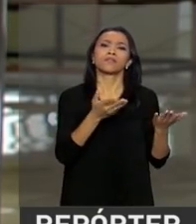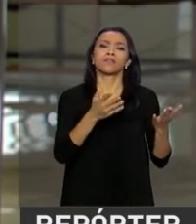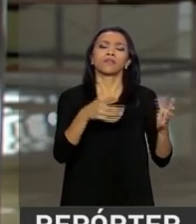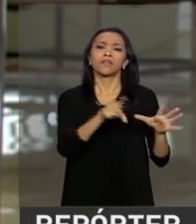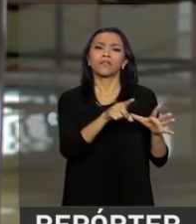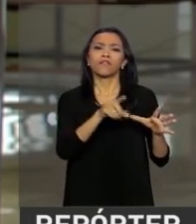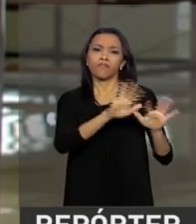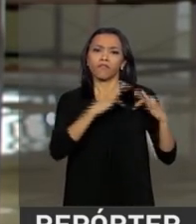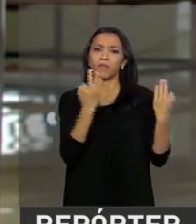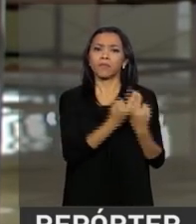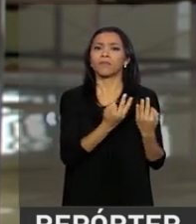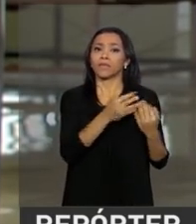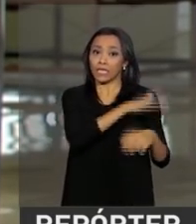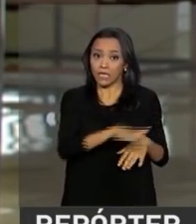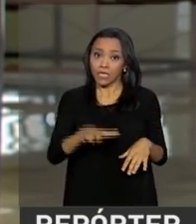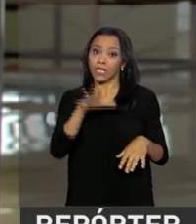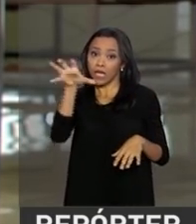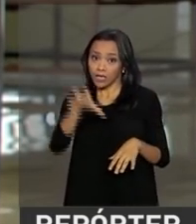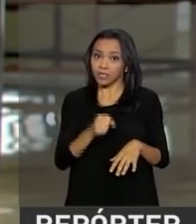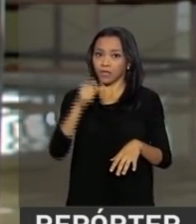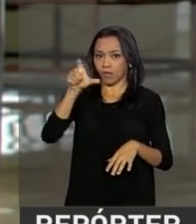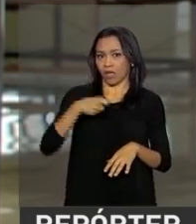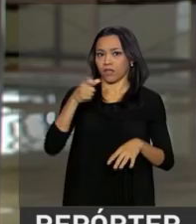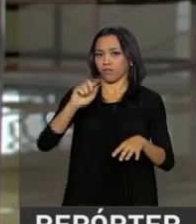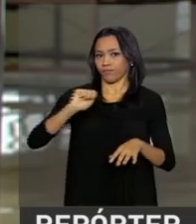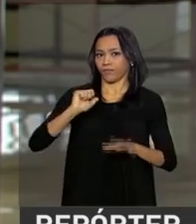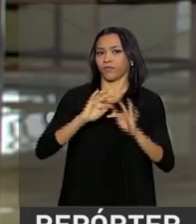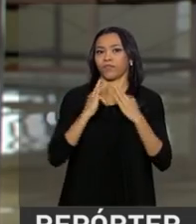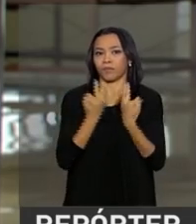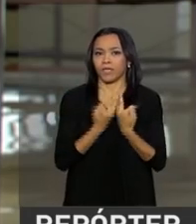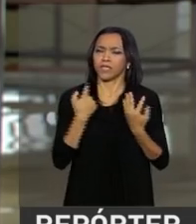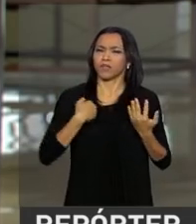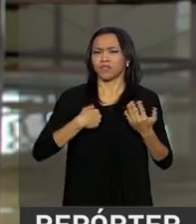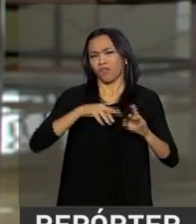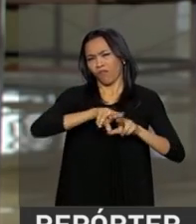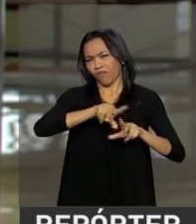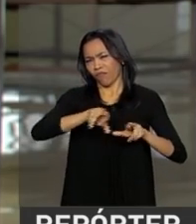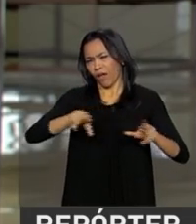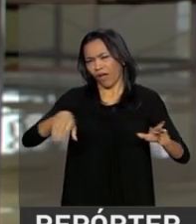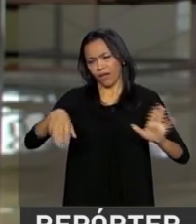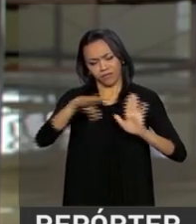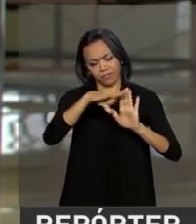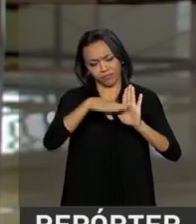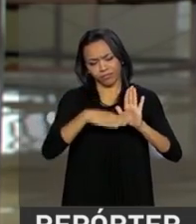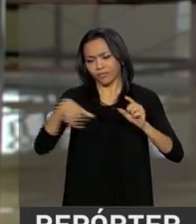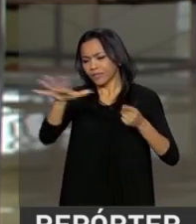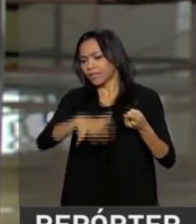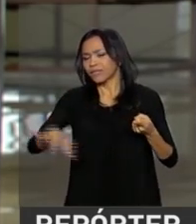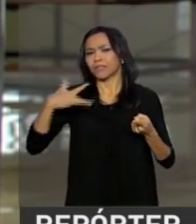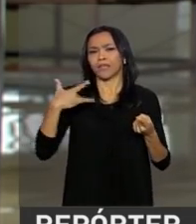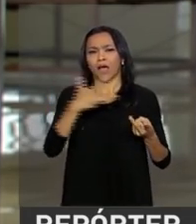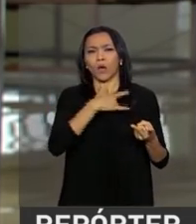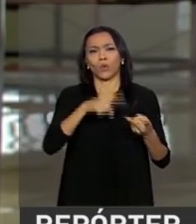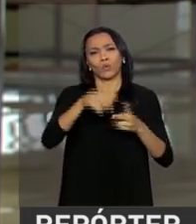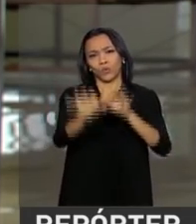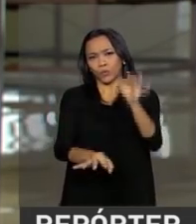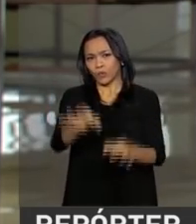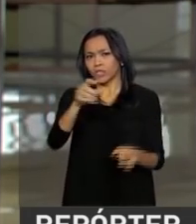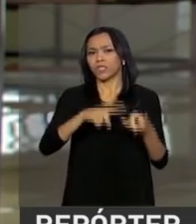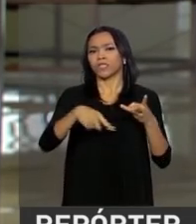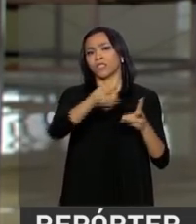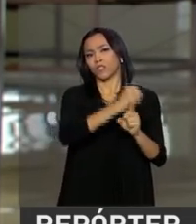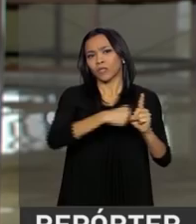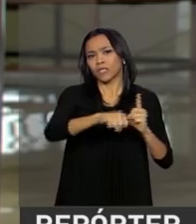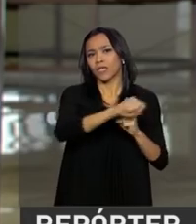beneficiárias do programa Bolsa Família. Esse programa, portanto, ele vai reunir ações em várias áreas: saúde, educação, justiça,